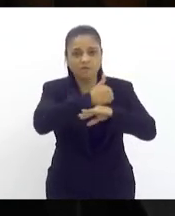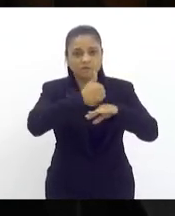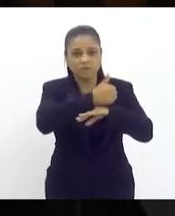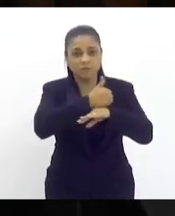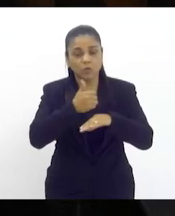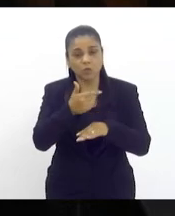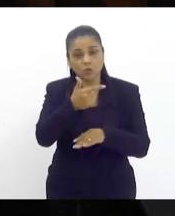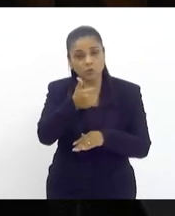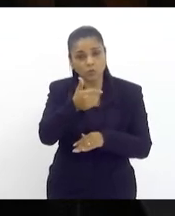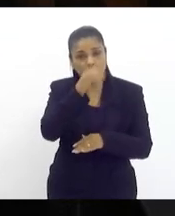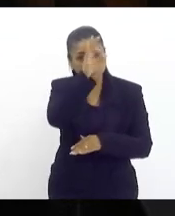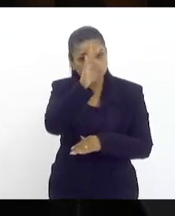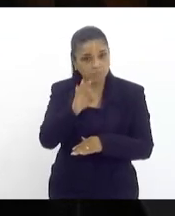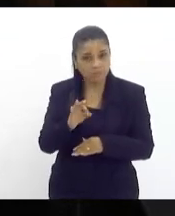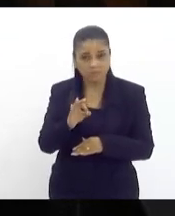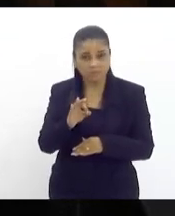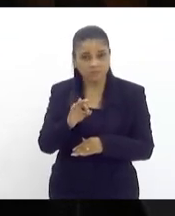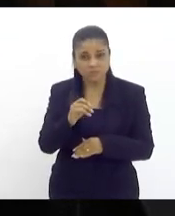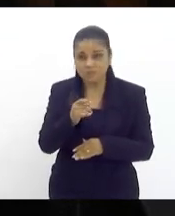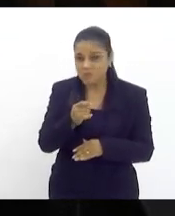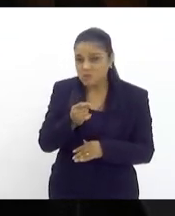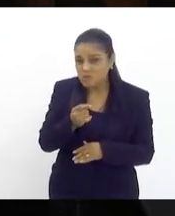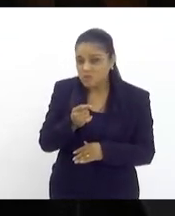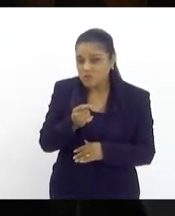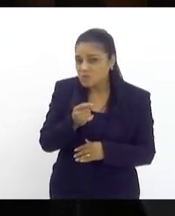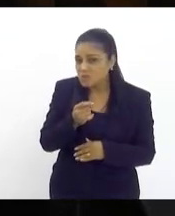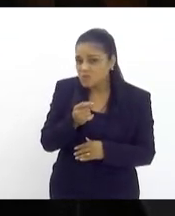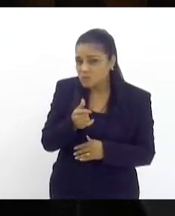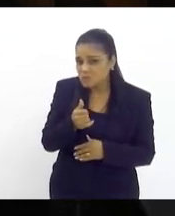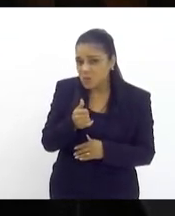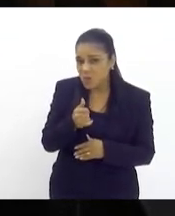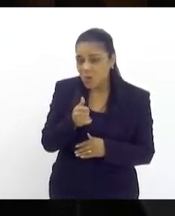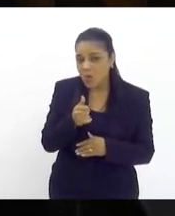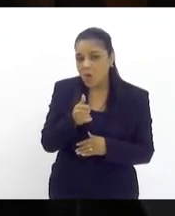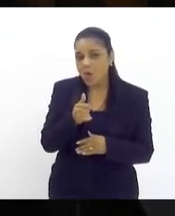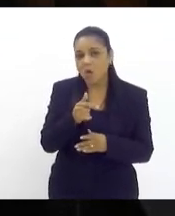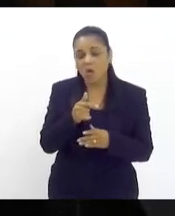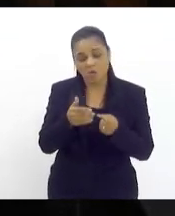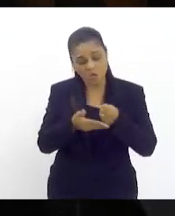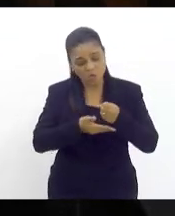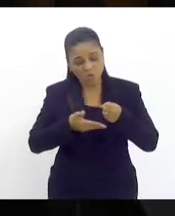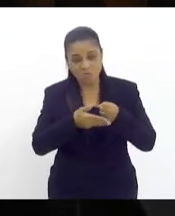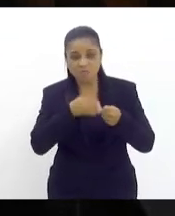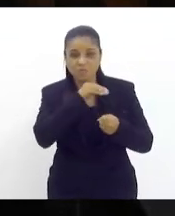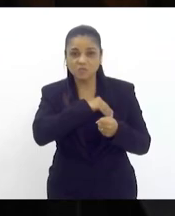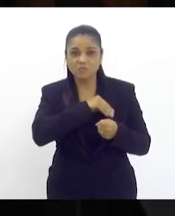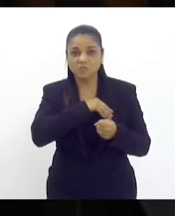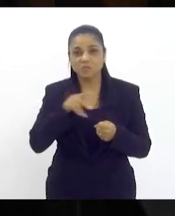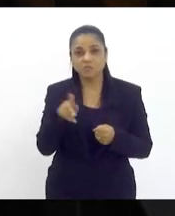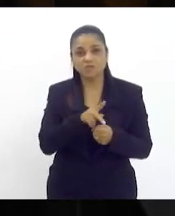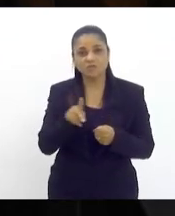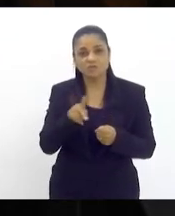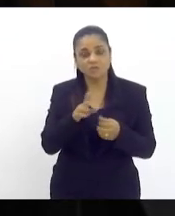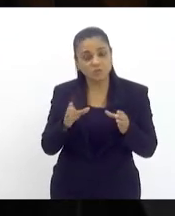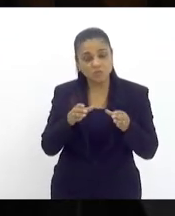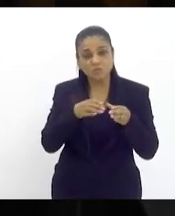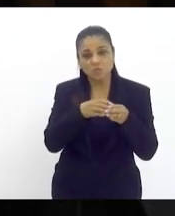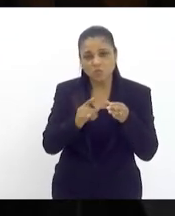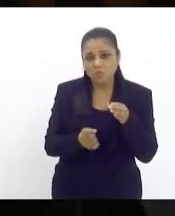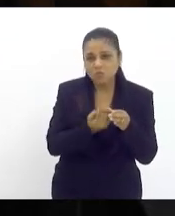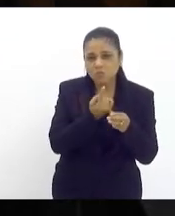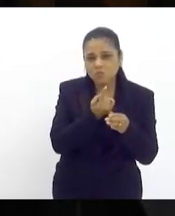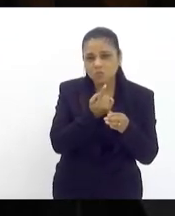12% e não apenas assegurar o piso do magistério para aqueles que estão